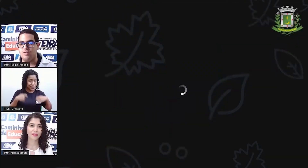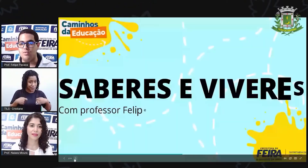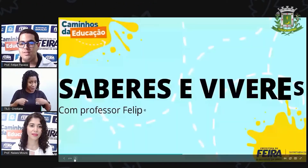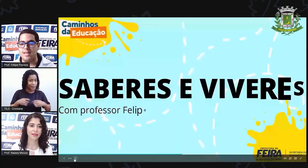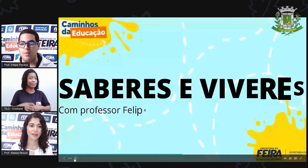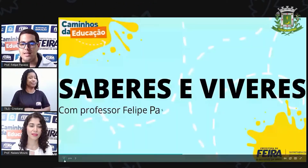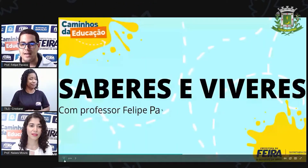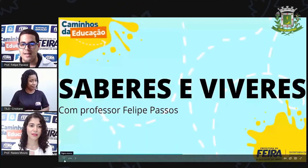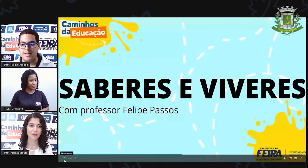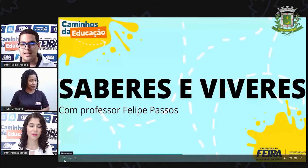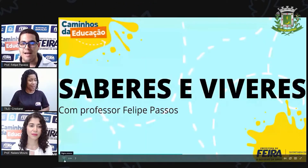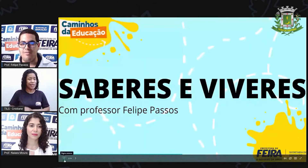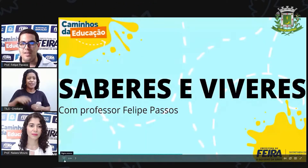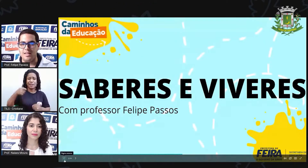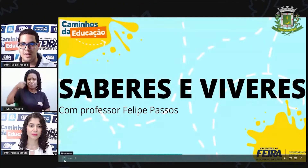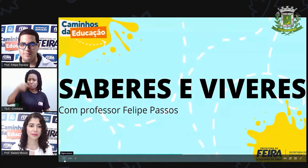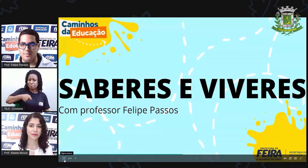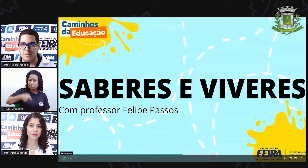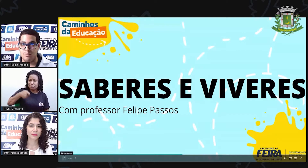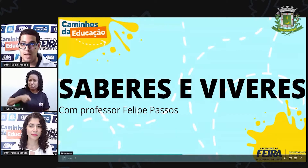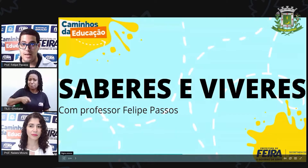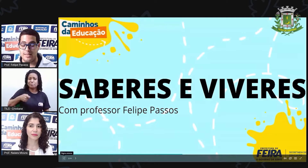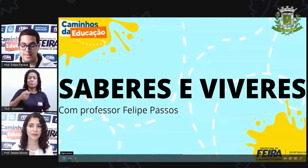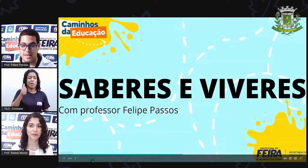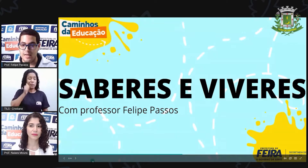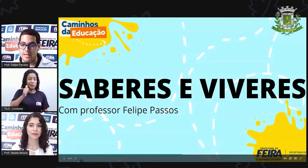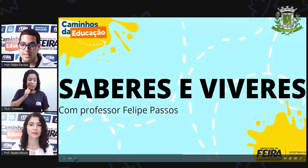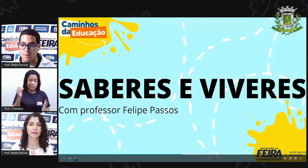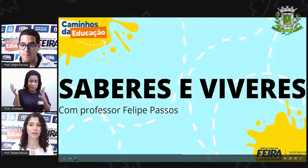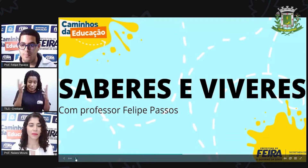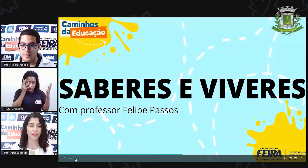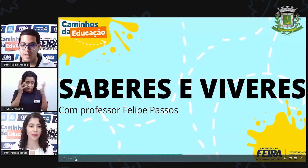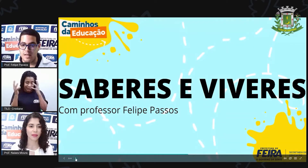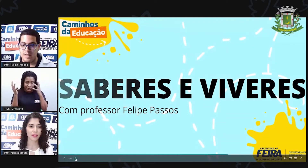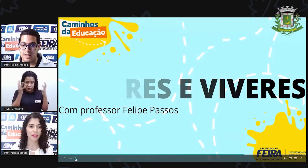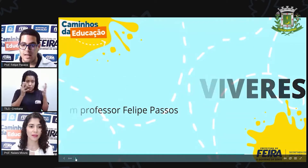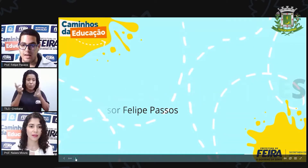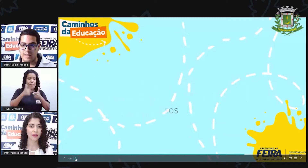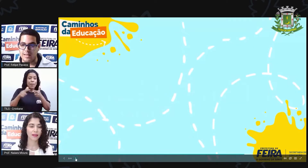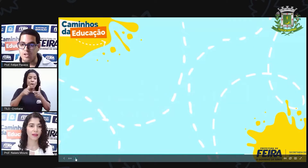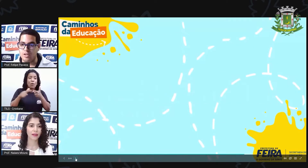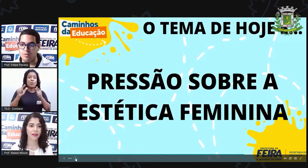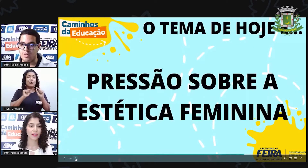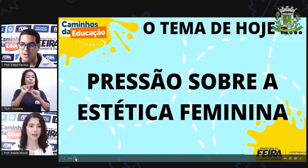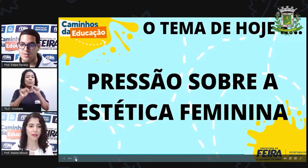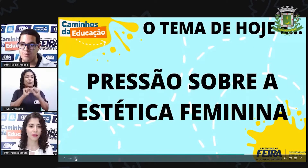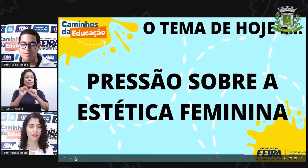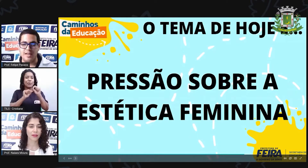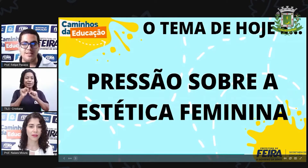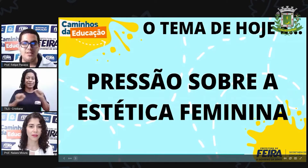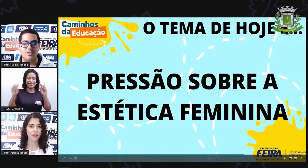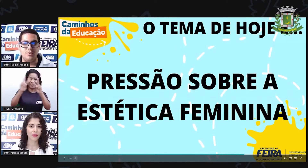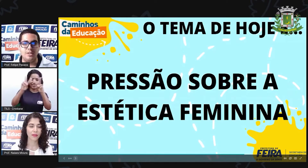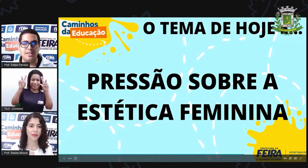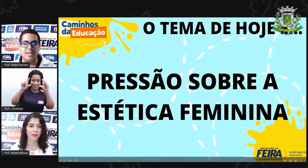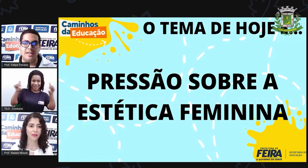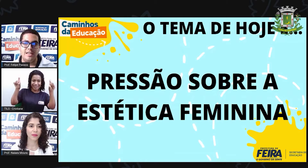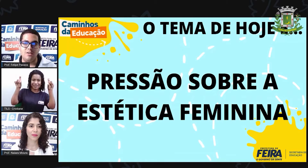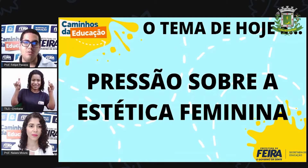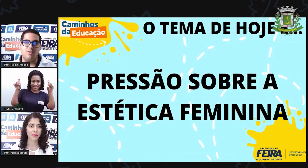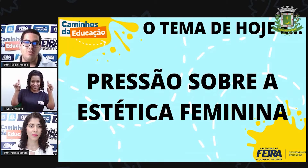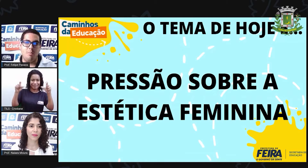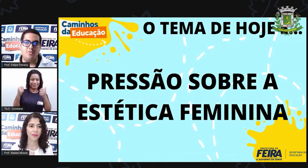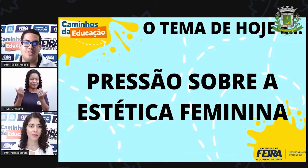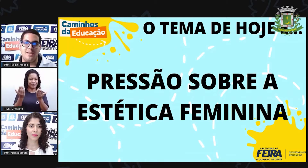de consequência na vida das mulheres? Então, aqui está o título da nossa conversa de hoje